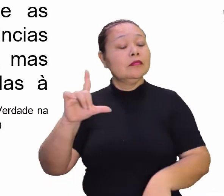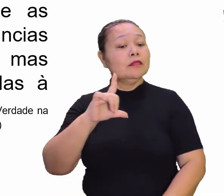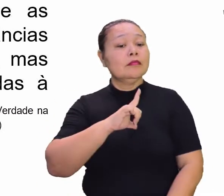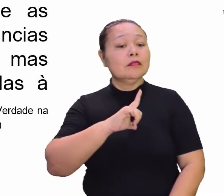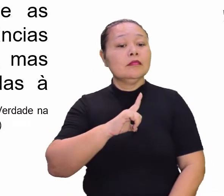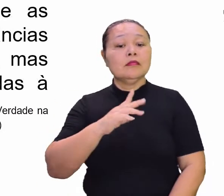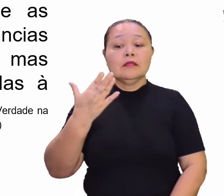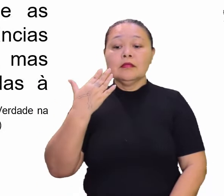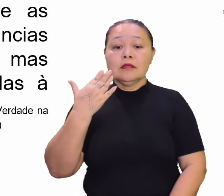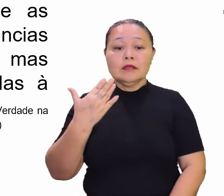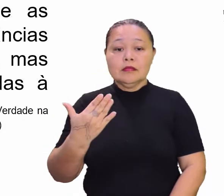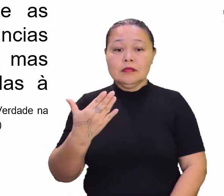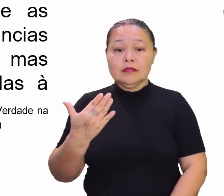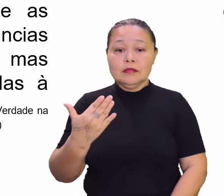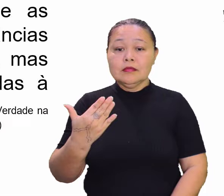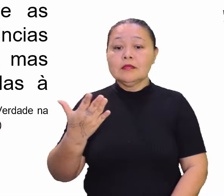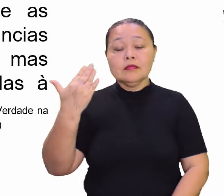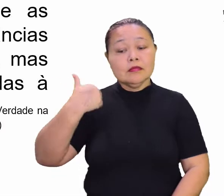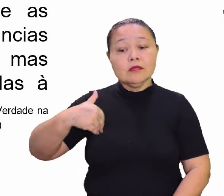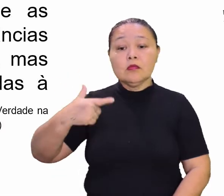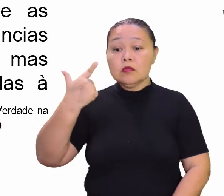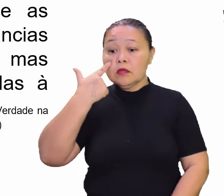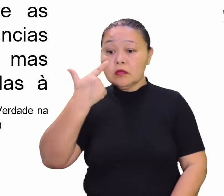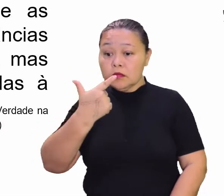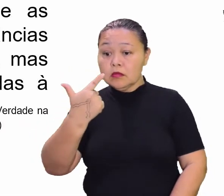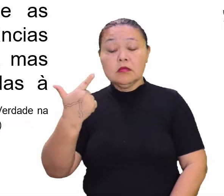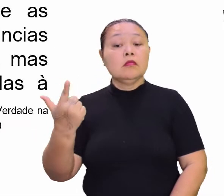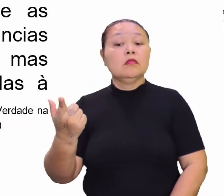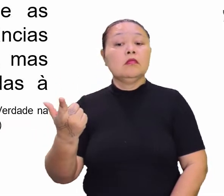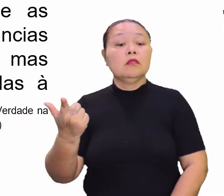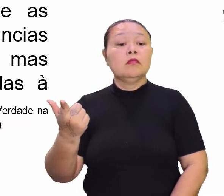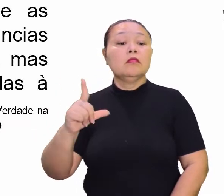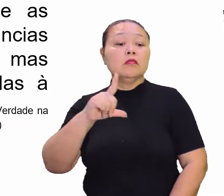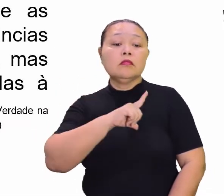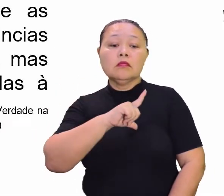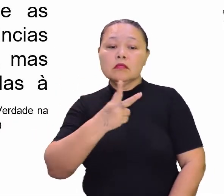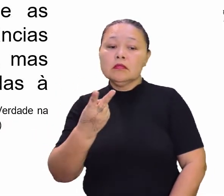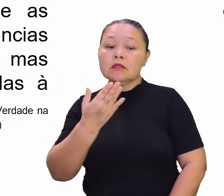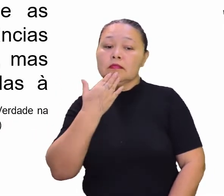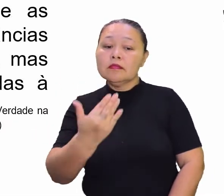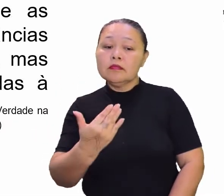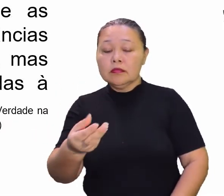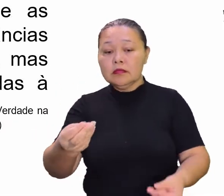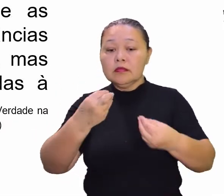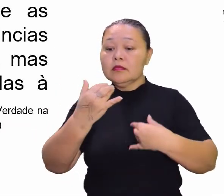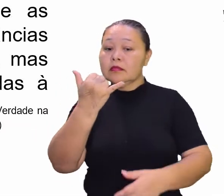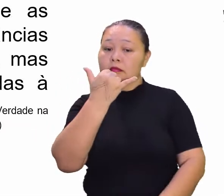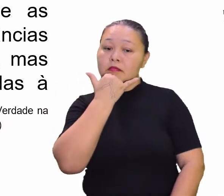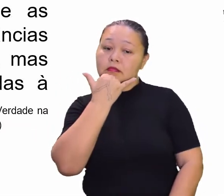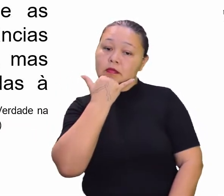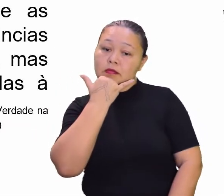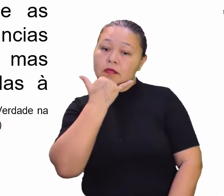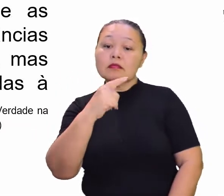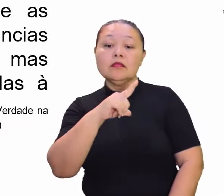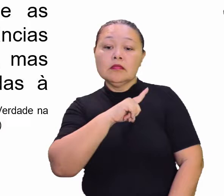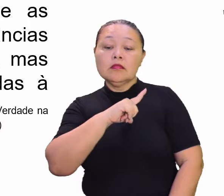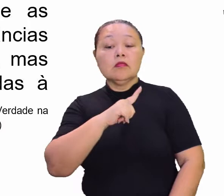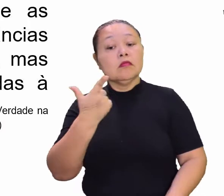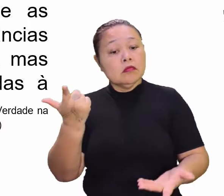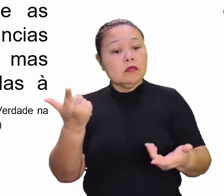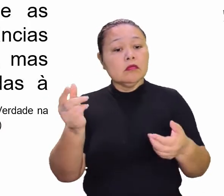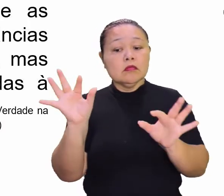Tendo encarado a besta do passado, olho no olho, tendo pedido e recebido perdão e tendo